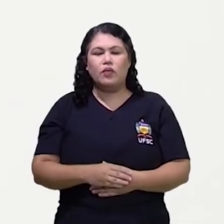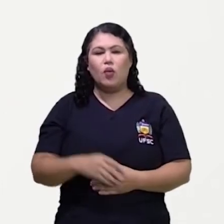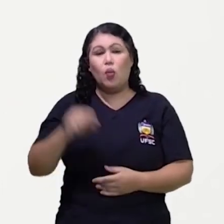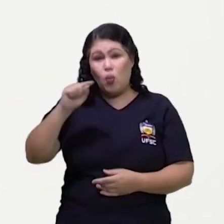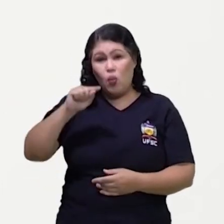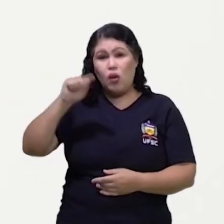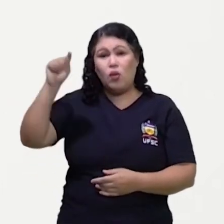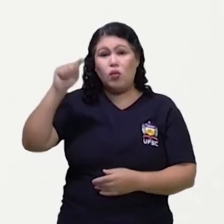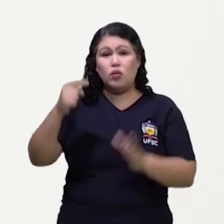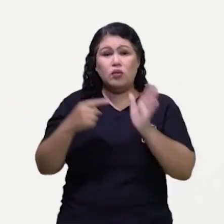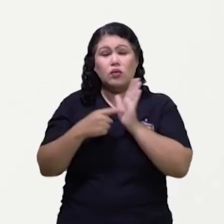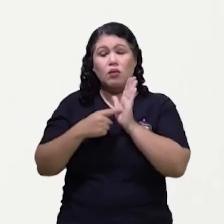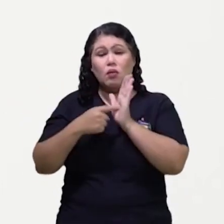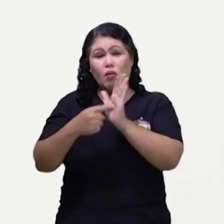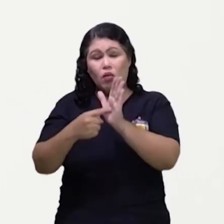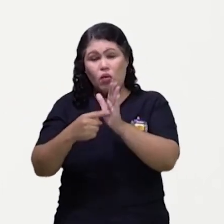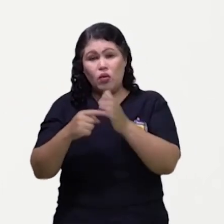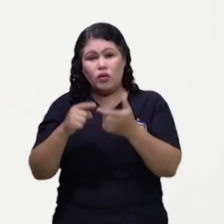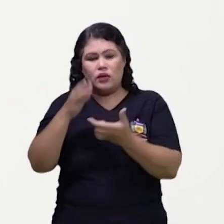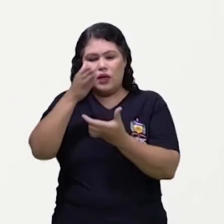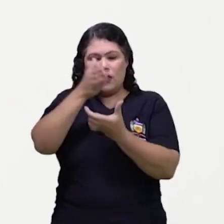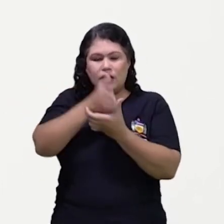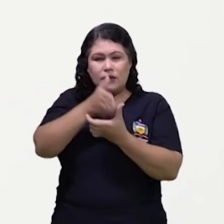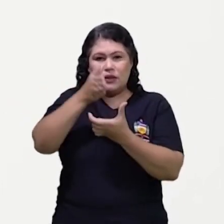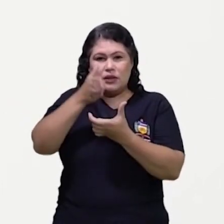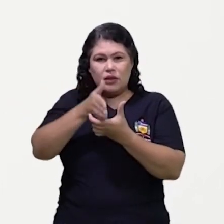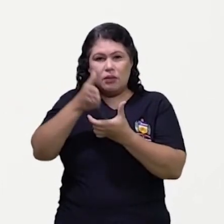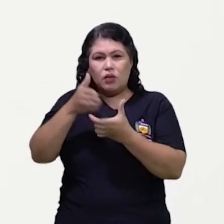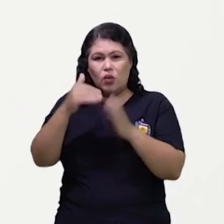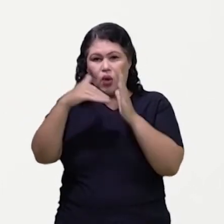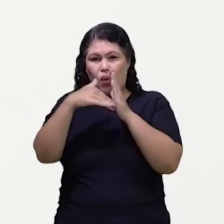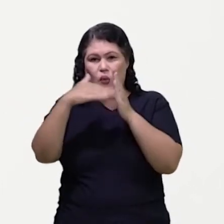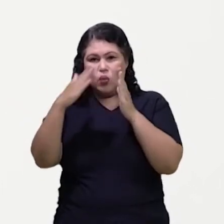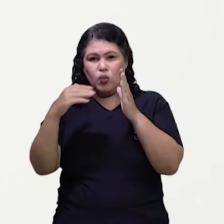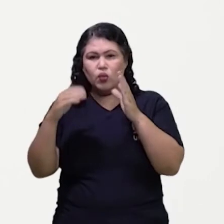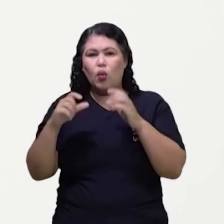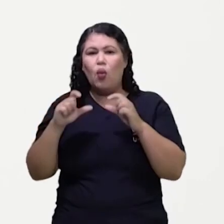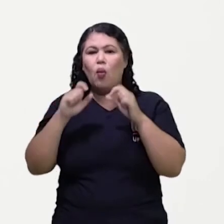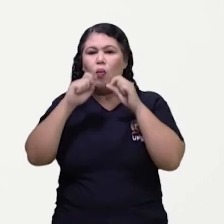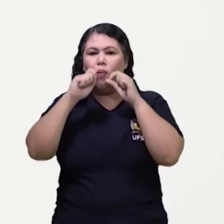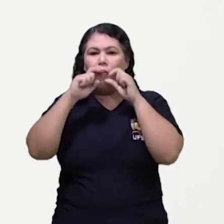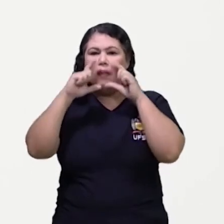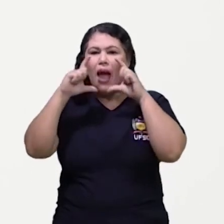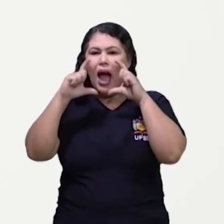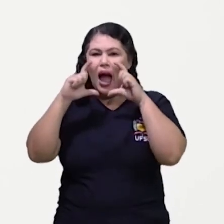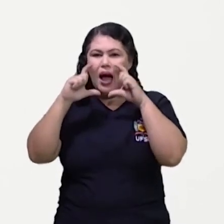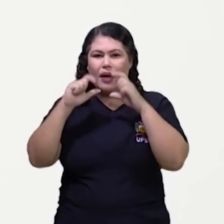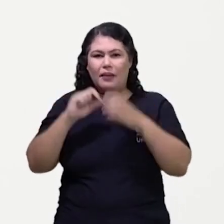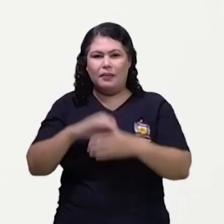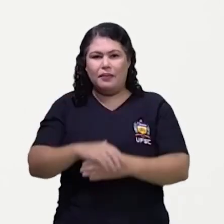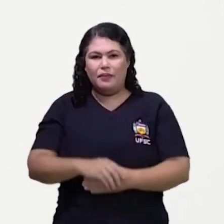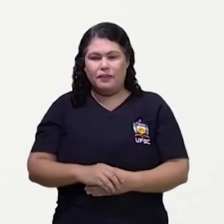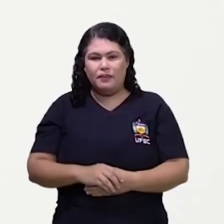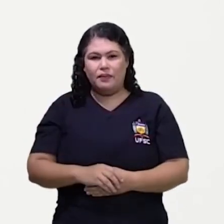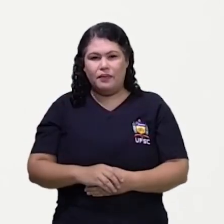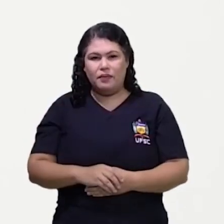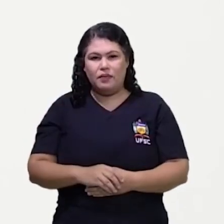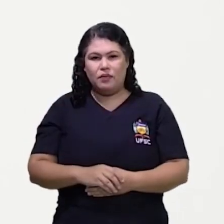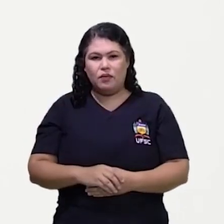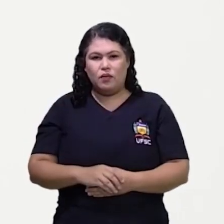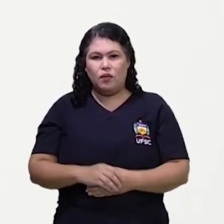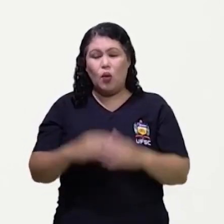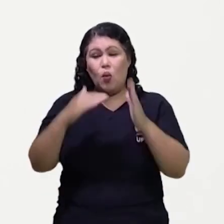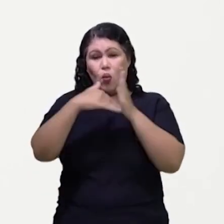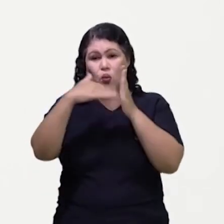Indica as sílabas tônicas abertas. Quem é que indica as sílabas tônicas abertas? Olha aqui ele, ó. Ok?